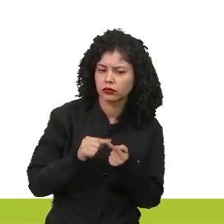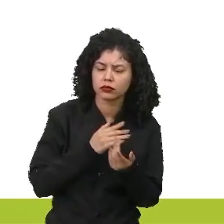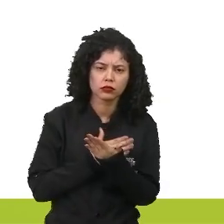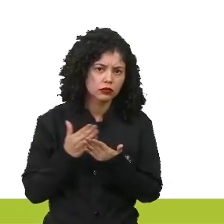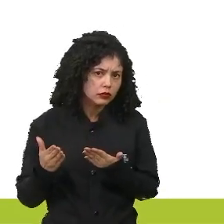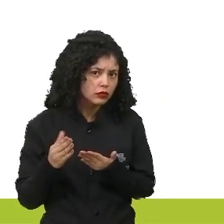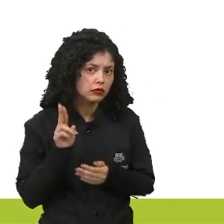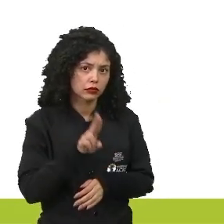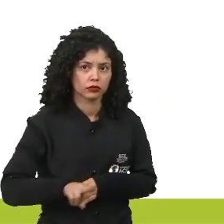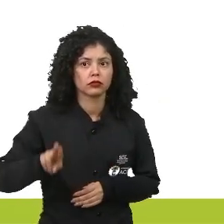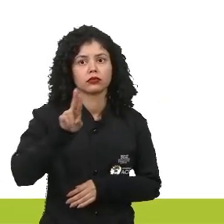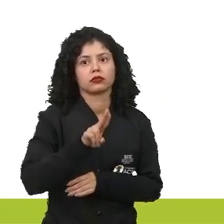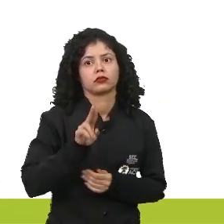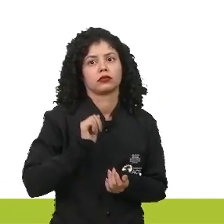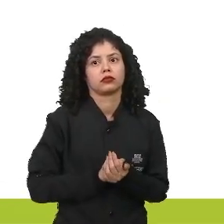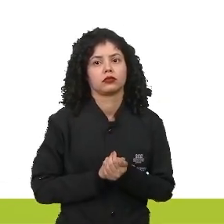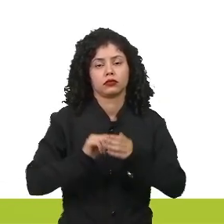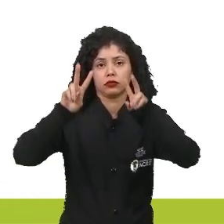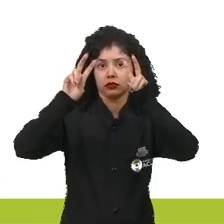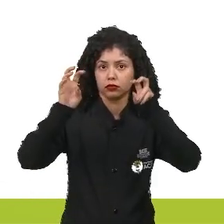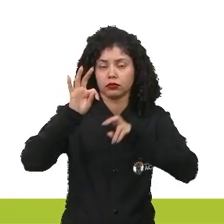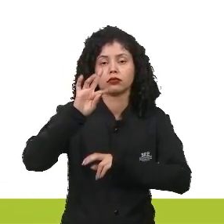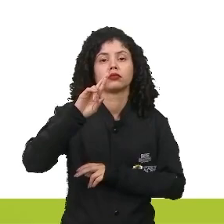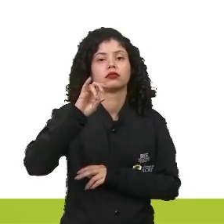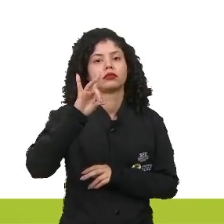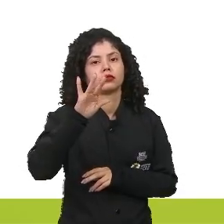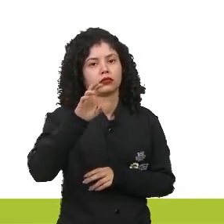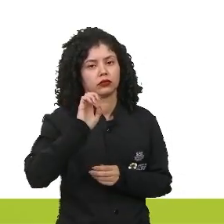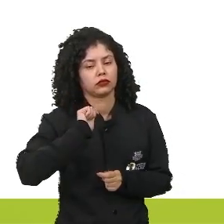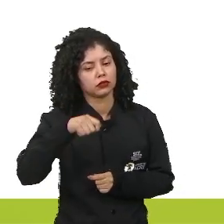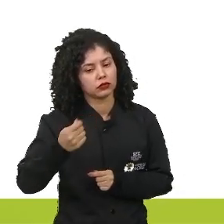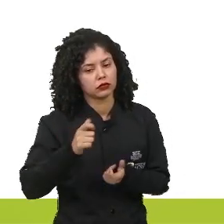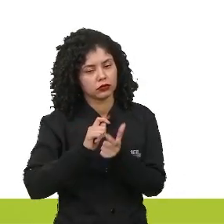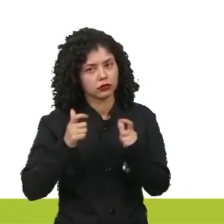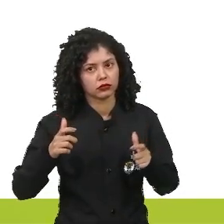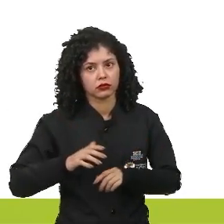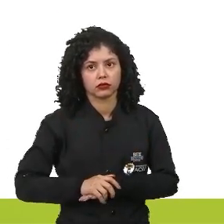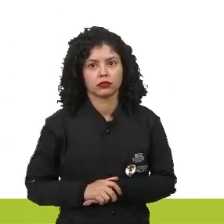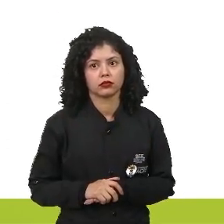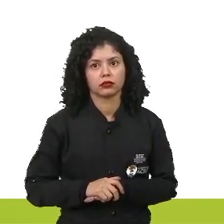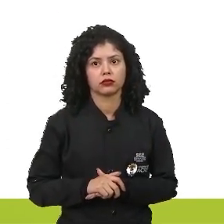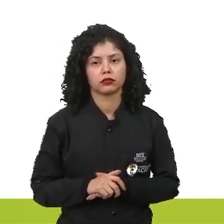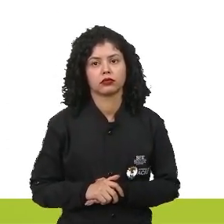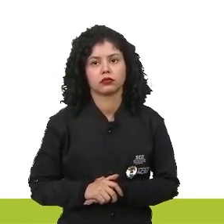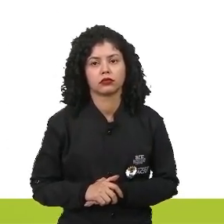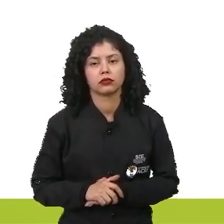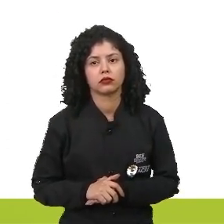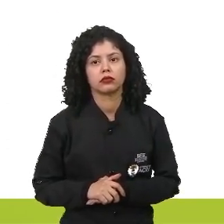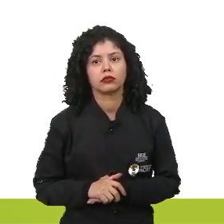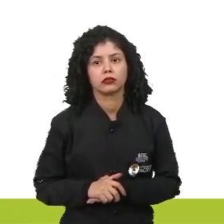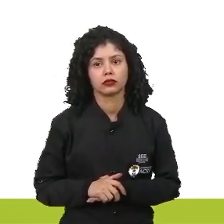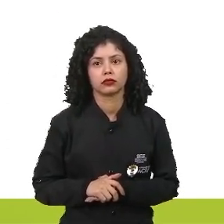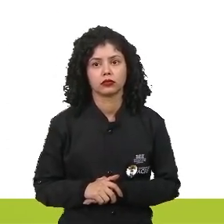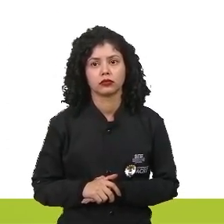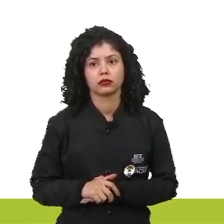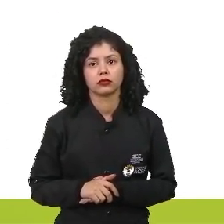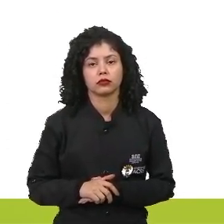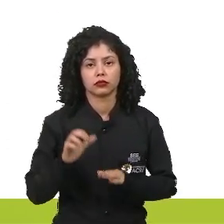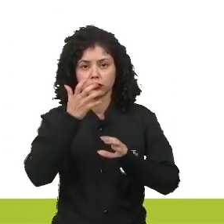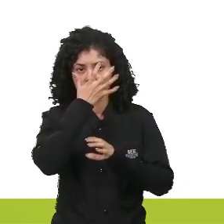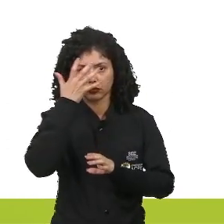do Brasil eles utilizam o Tiradentes como o símbolo maior dessa República? Bom, ao ideal